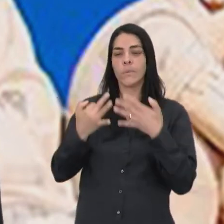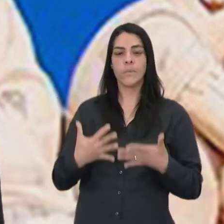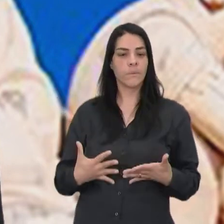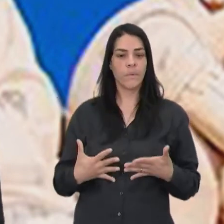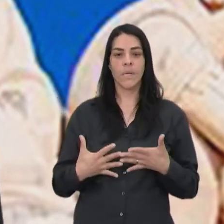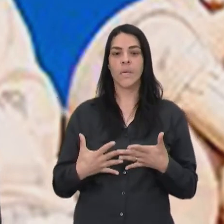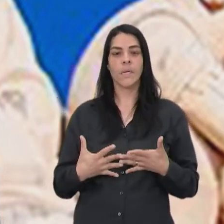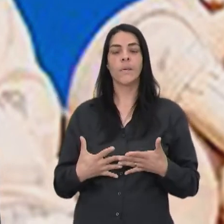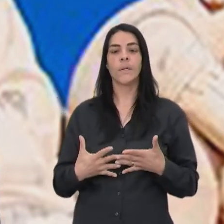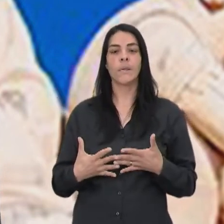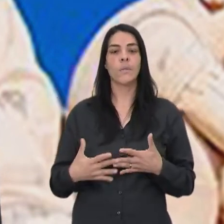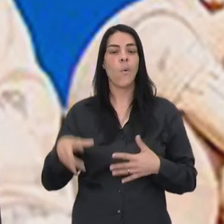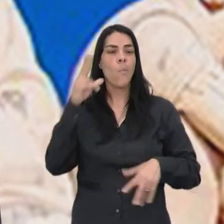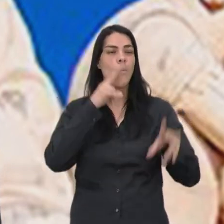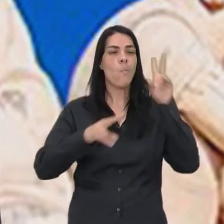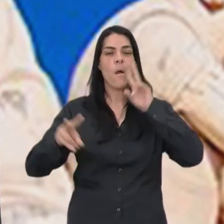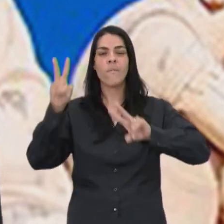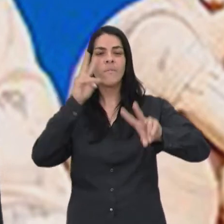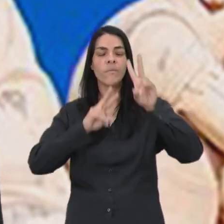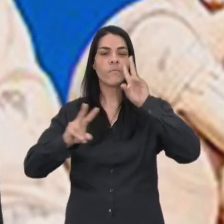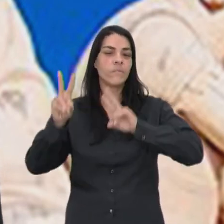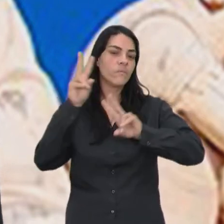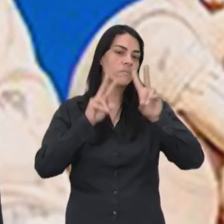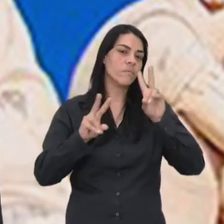uma visão muito mais